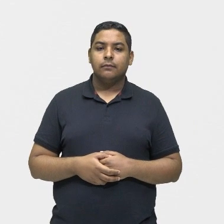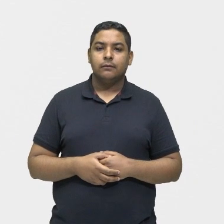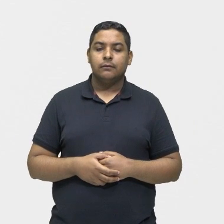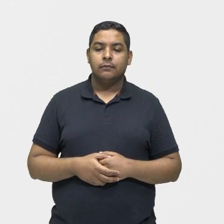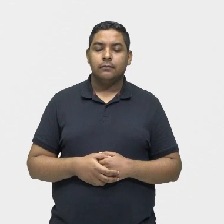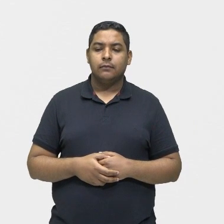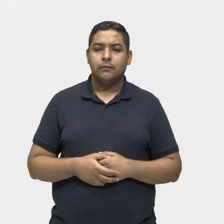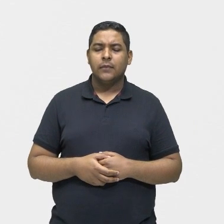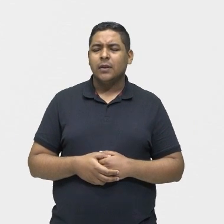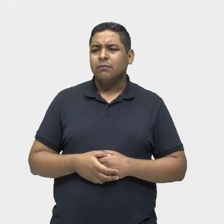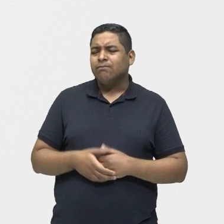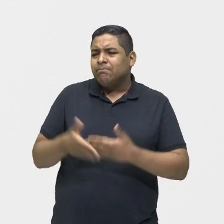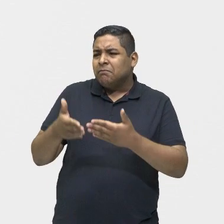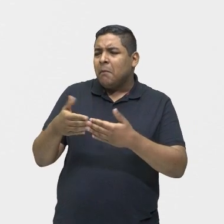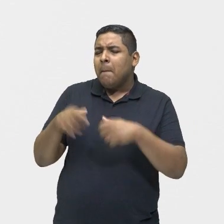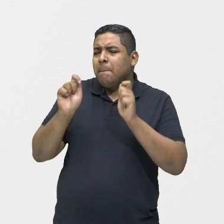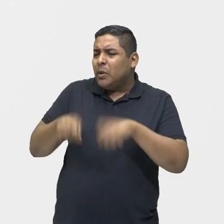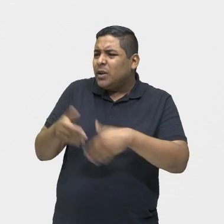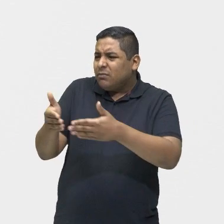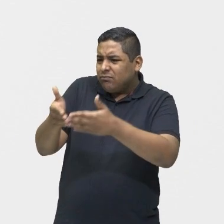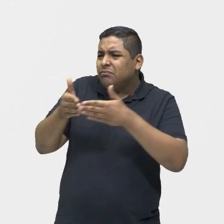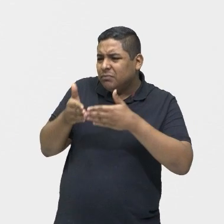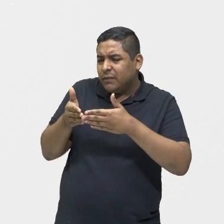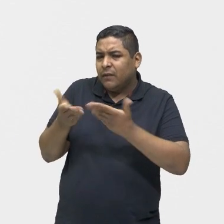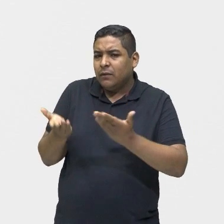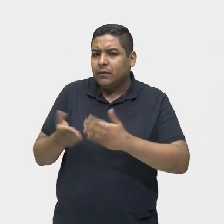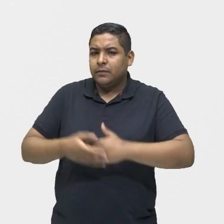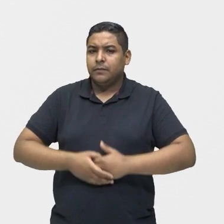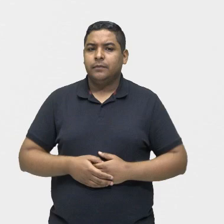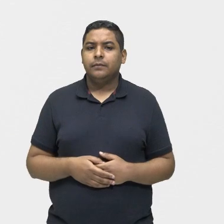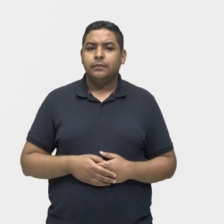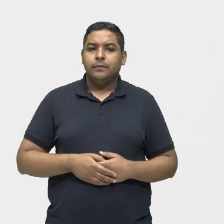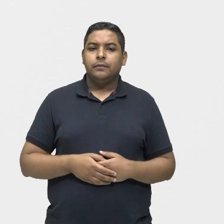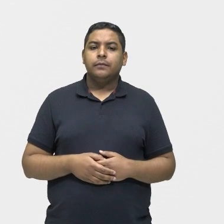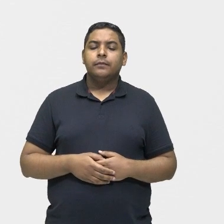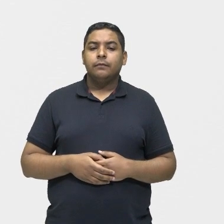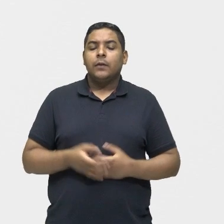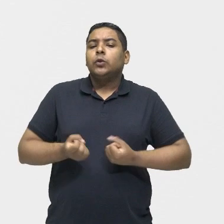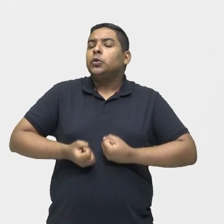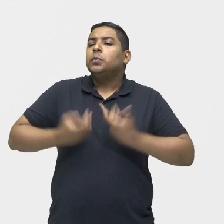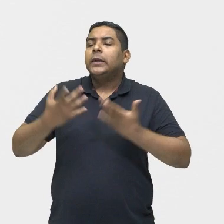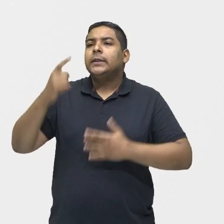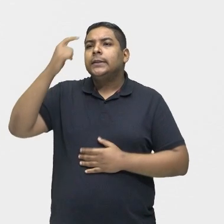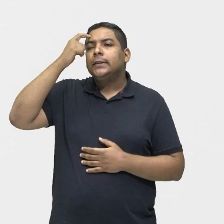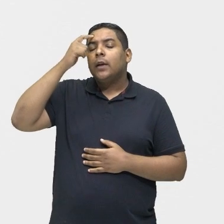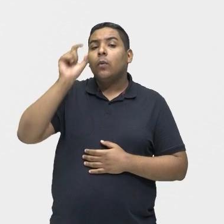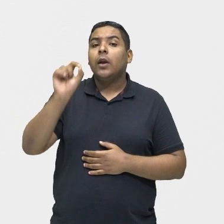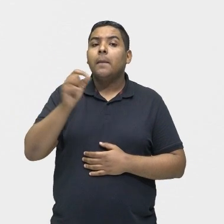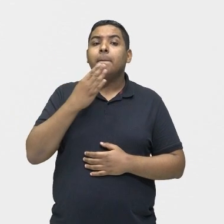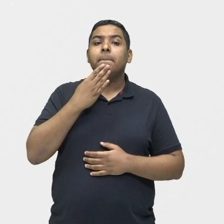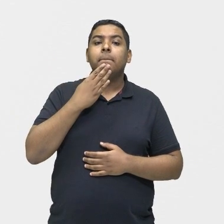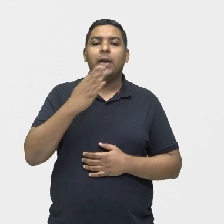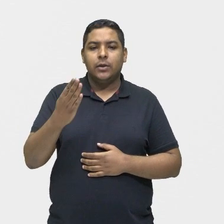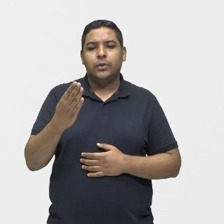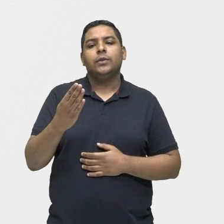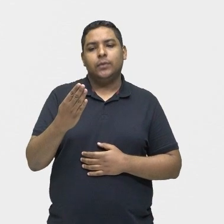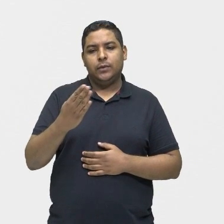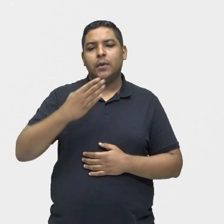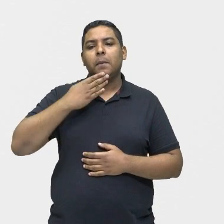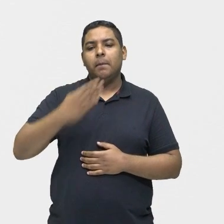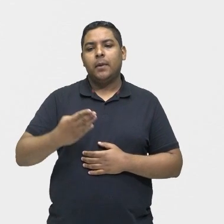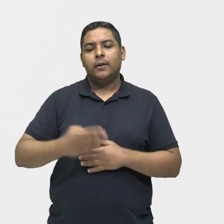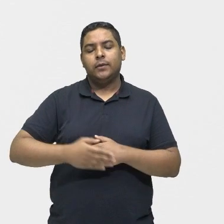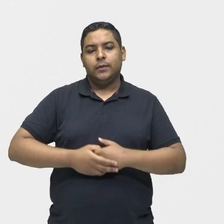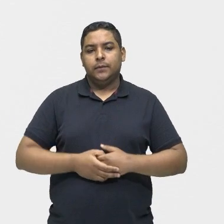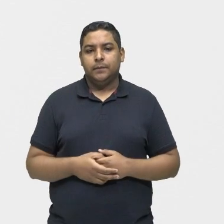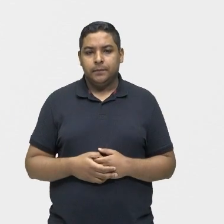Poderia me fazer um favor? Né? Então, a resposta, né, ele vai expressar essa ideia de pedido. Todos os alunos acertaram